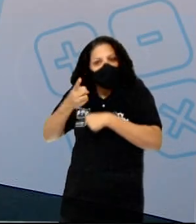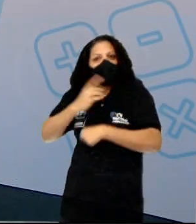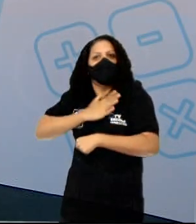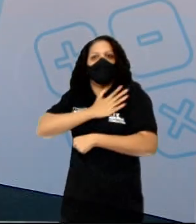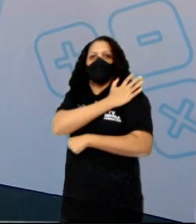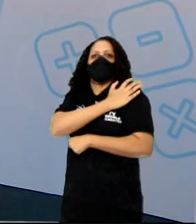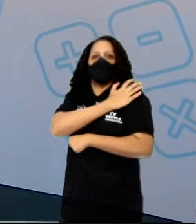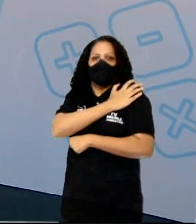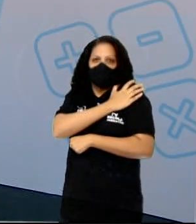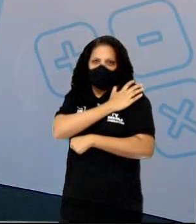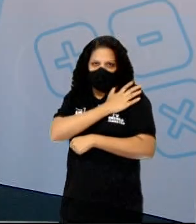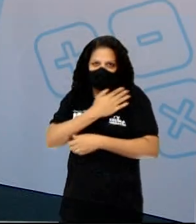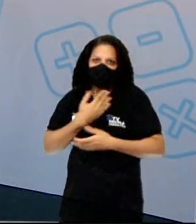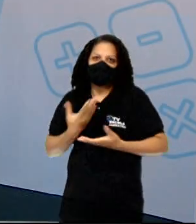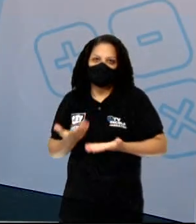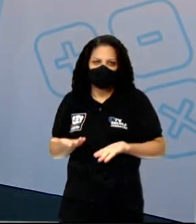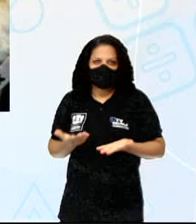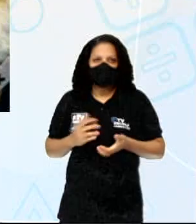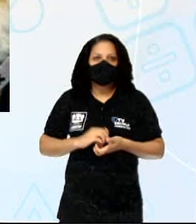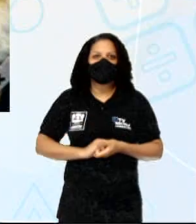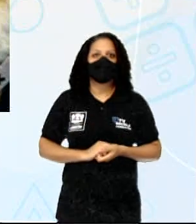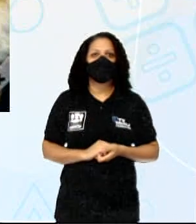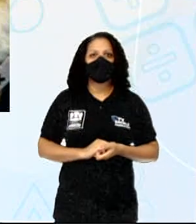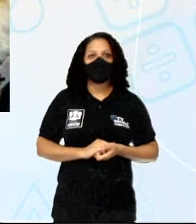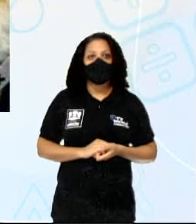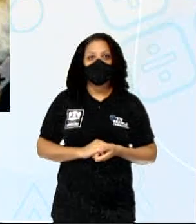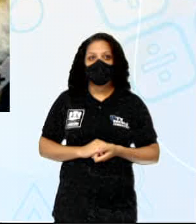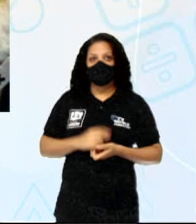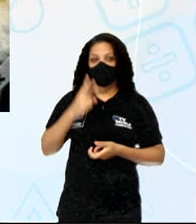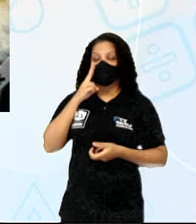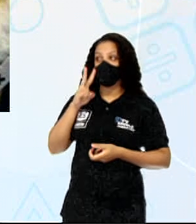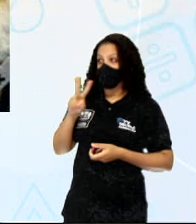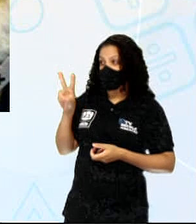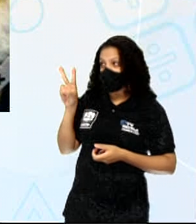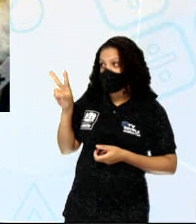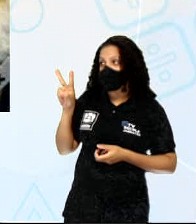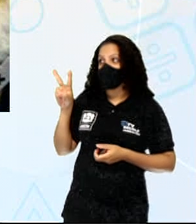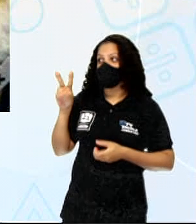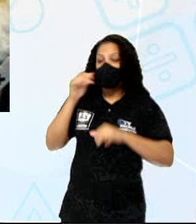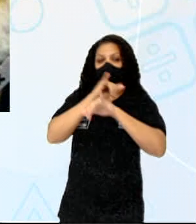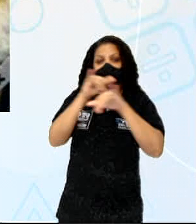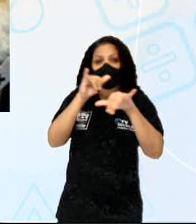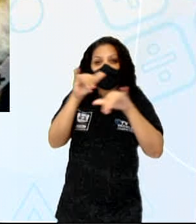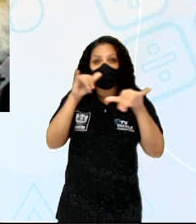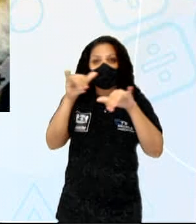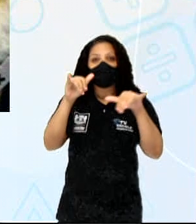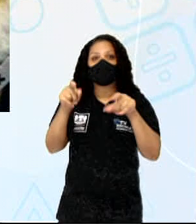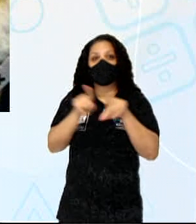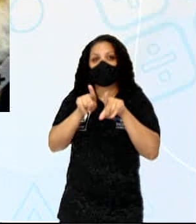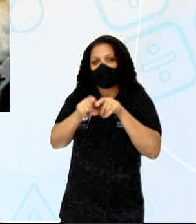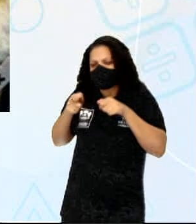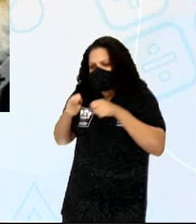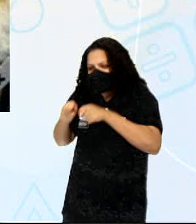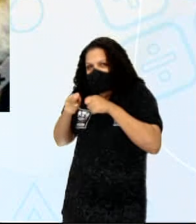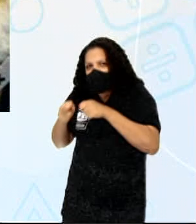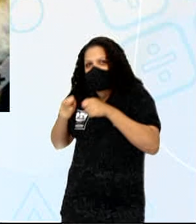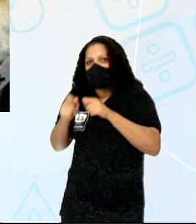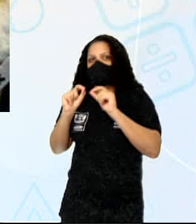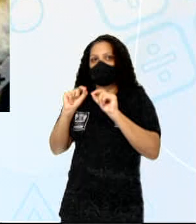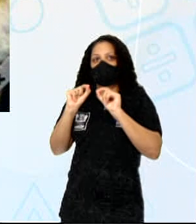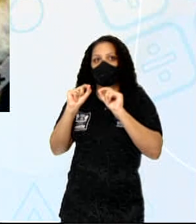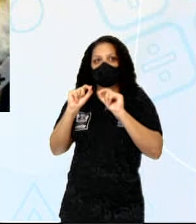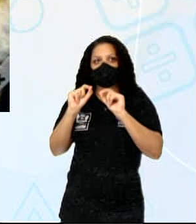plano, certo? Vamos de volta para o slide, ó. Propaganda e Repressão trouxe para vocês uma imagem aí de uma cartilha varguista,